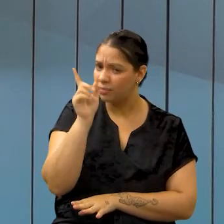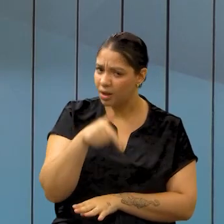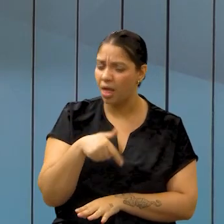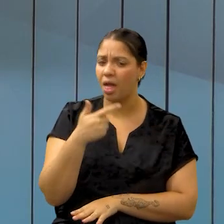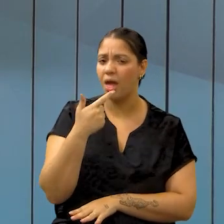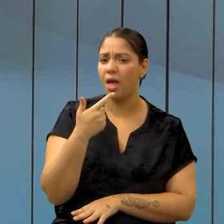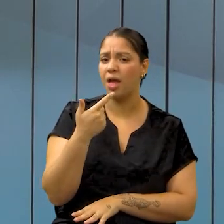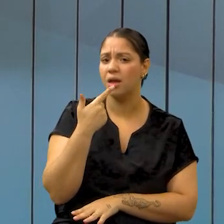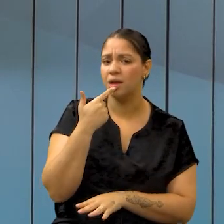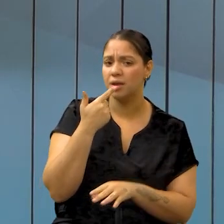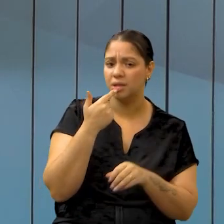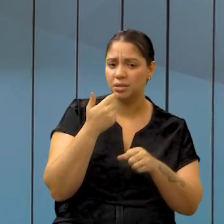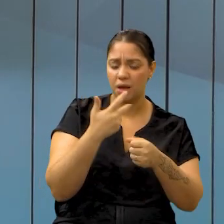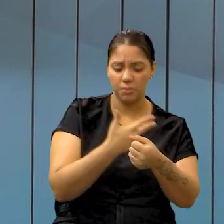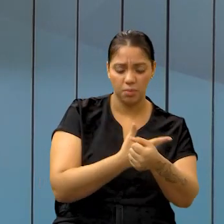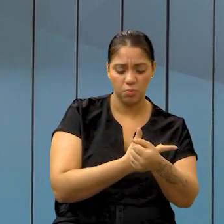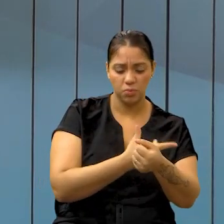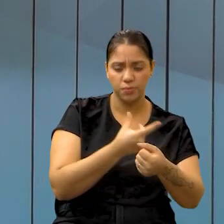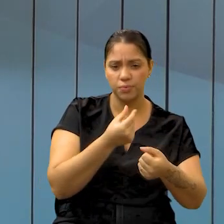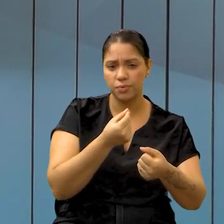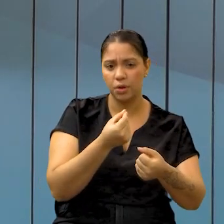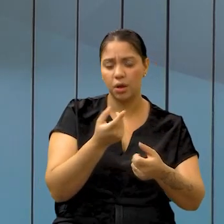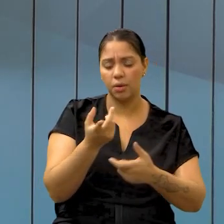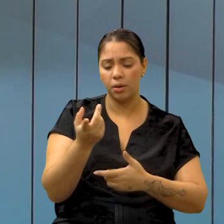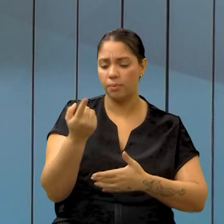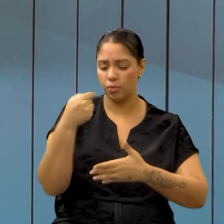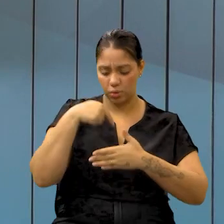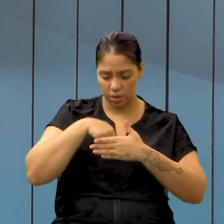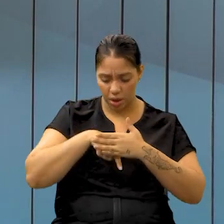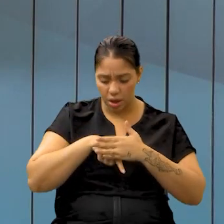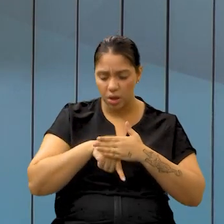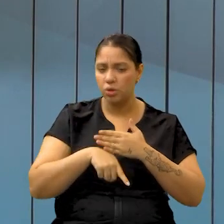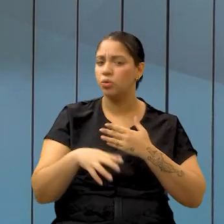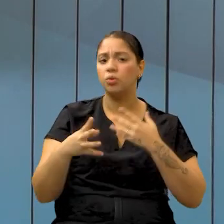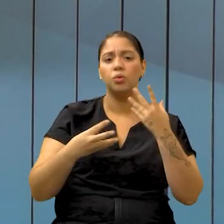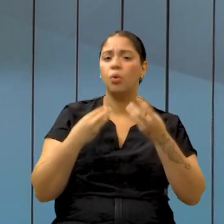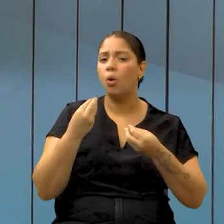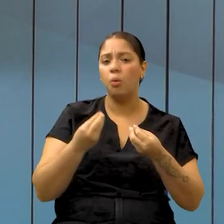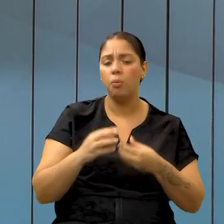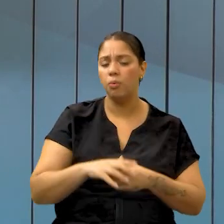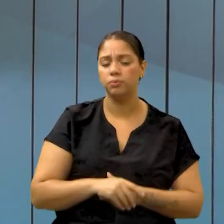exame por dentro do corpo? Como é que a gente consegue identificar?